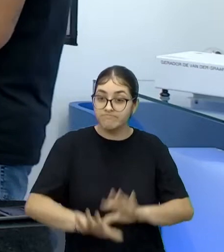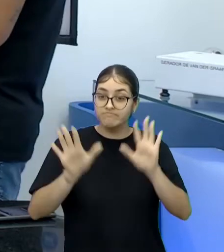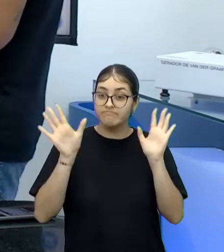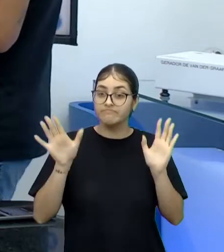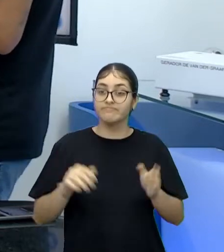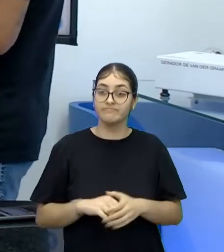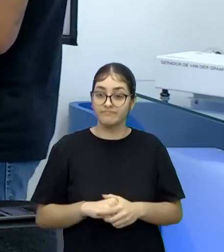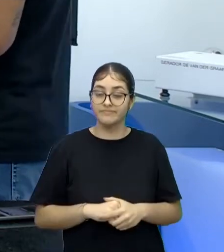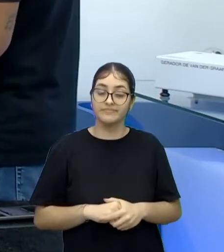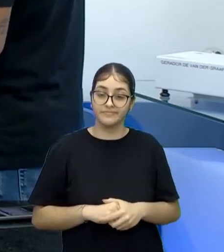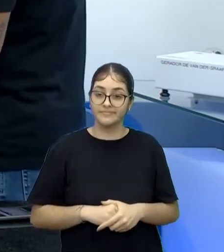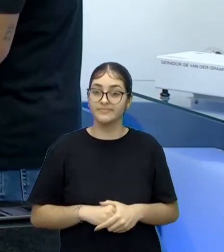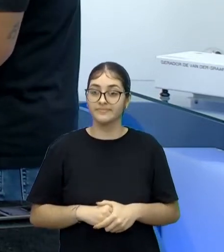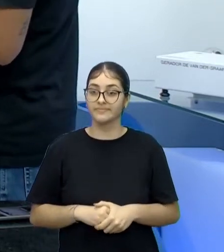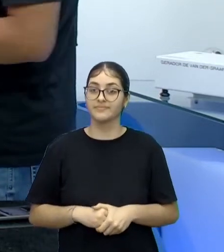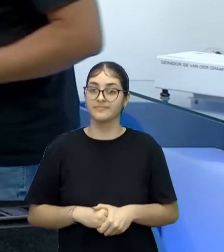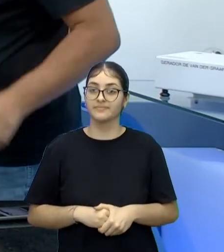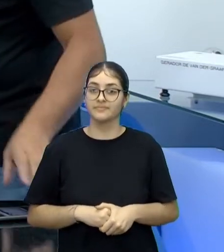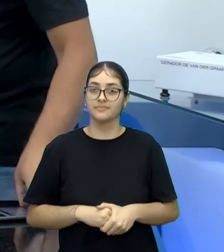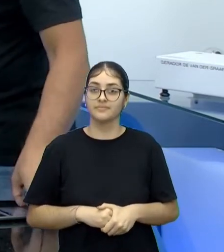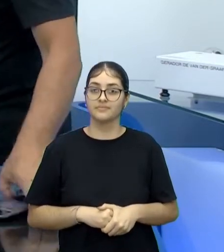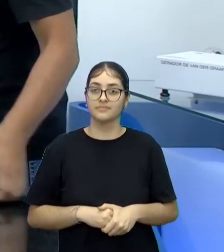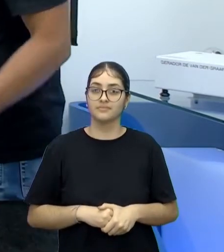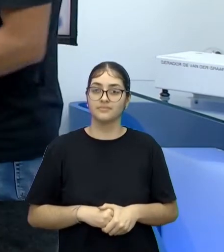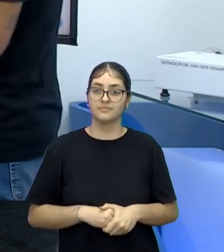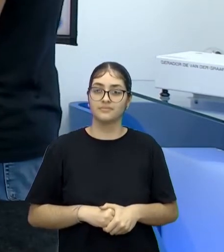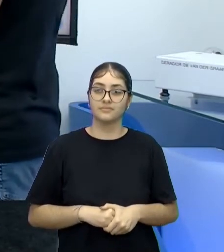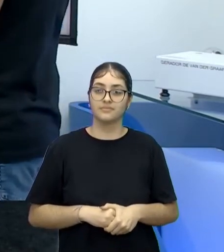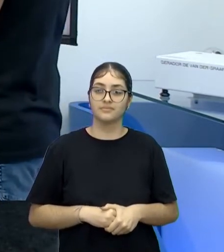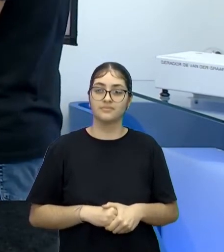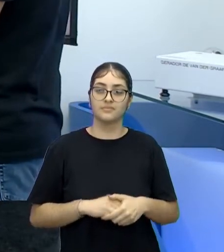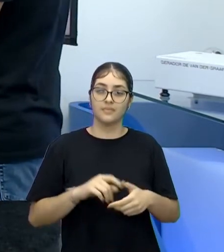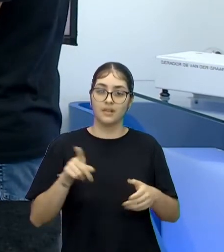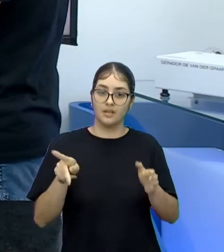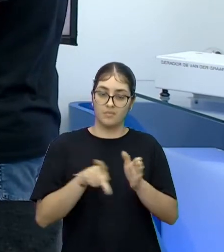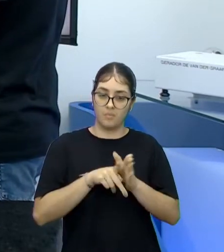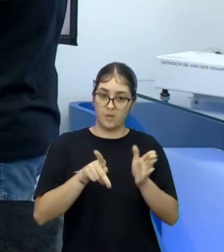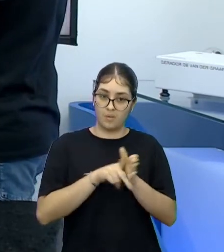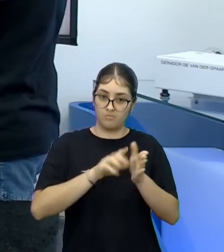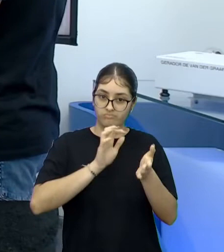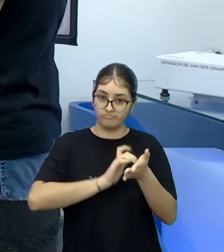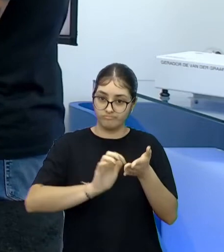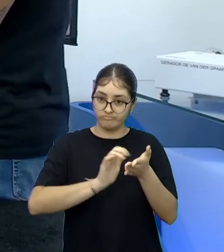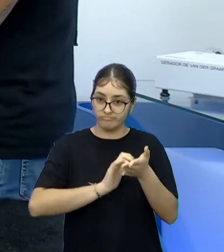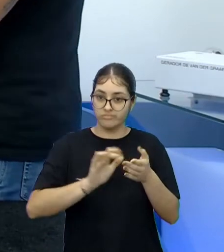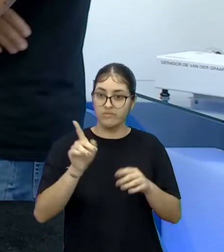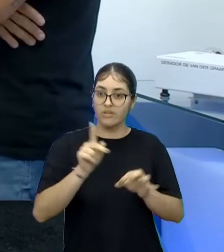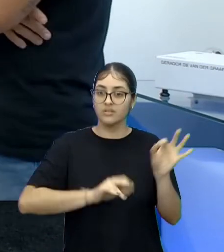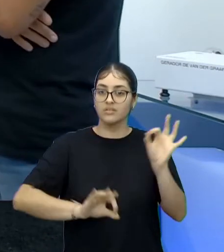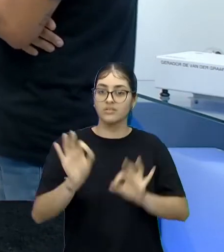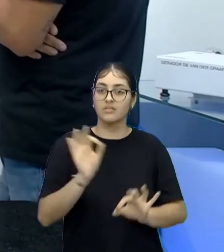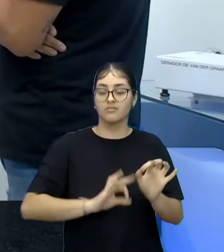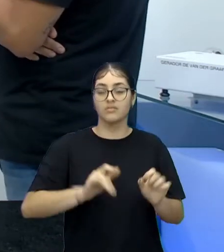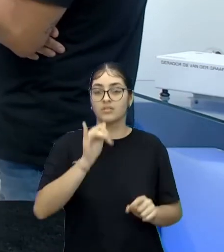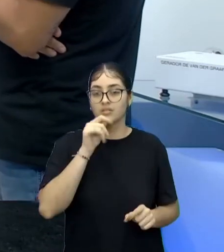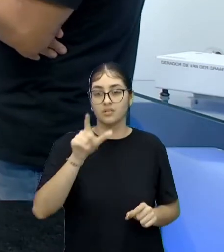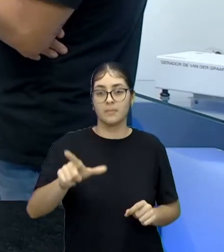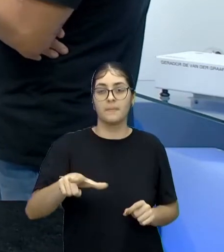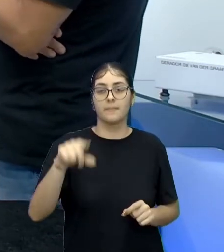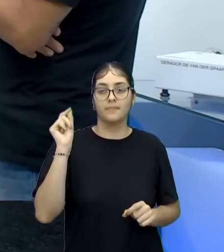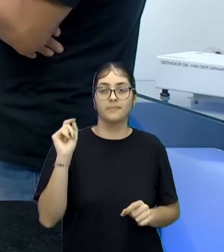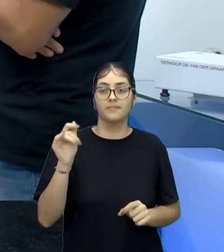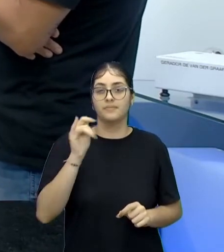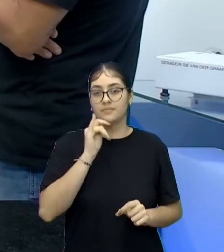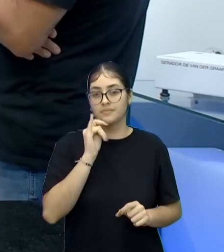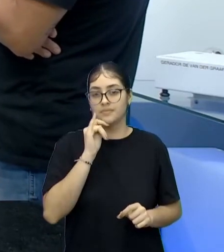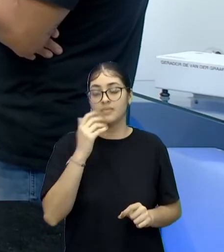né? Bacana, bacana. Então, aí o código é onde você vai fazer a programação. Nós temos 5 minutos, então você escolha, por exemplo, lá no